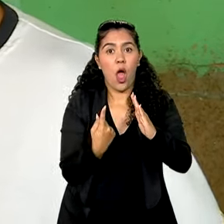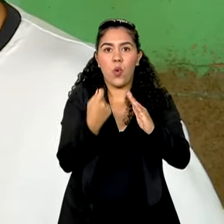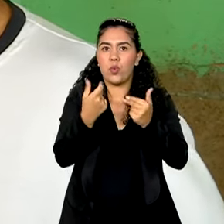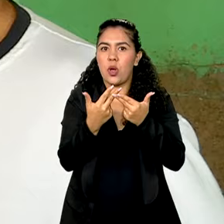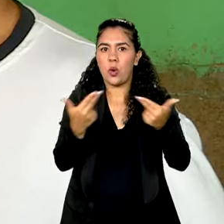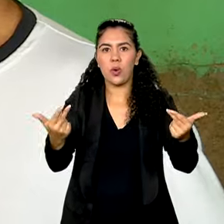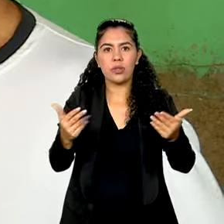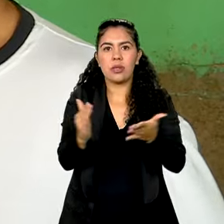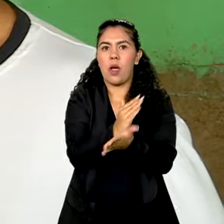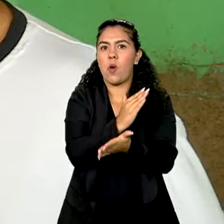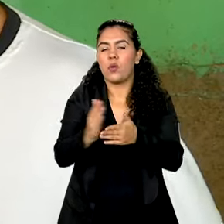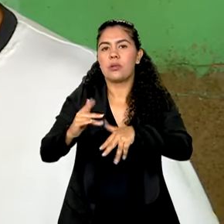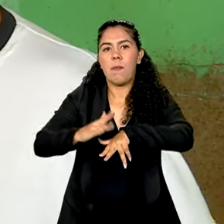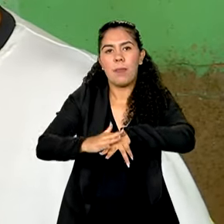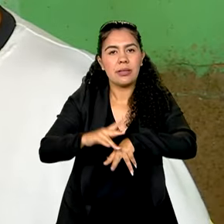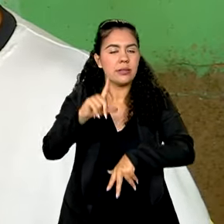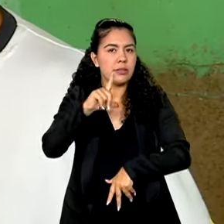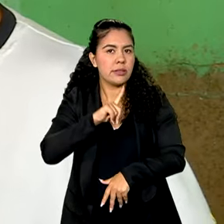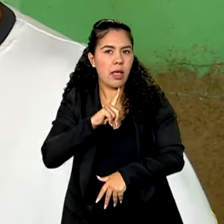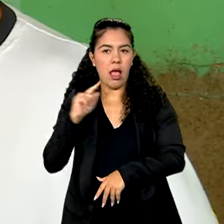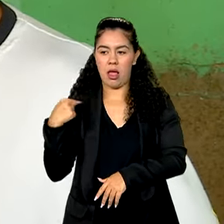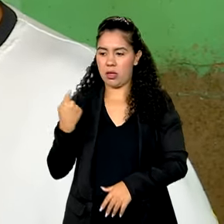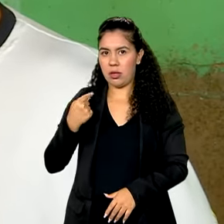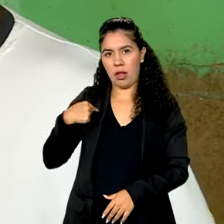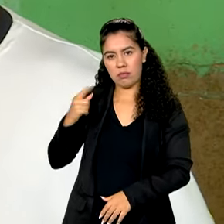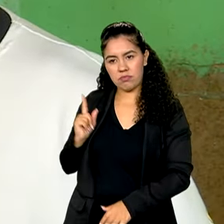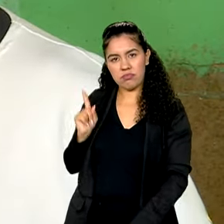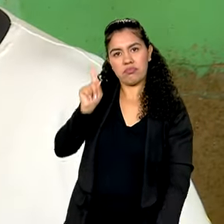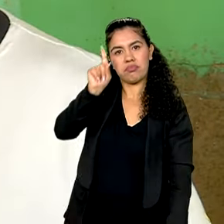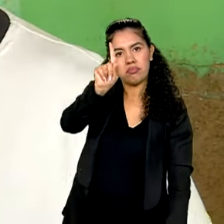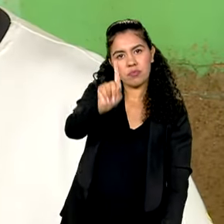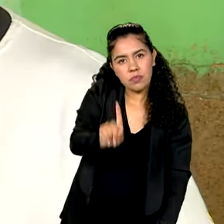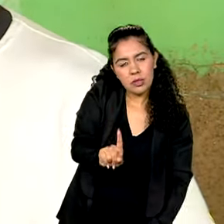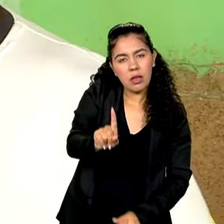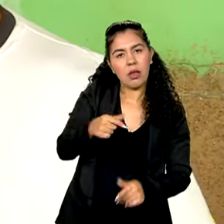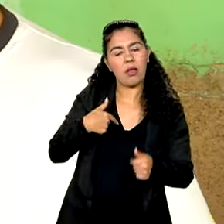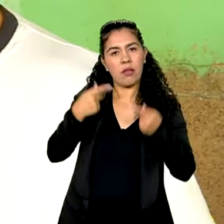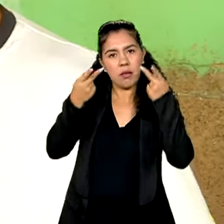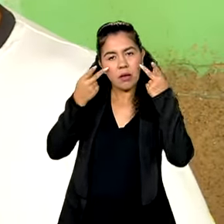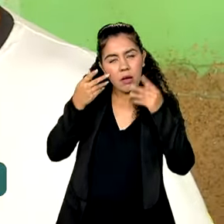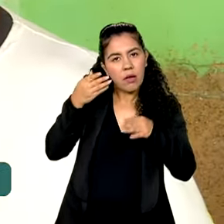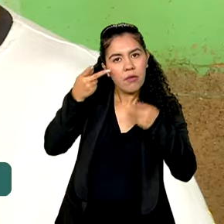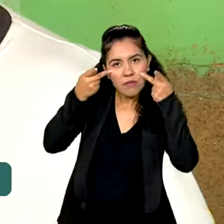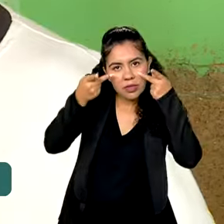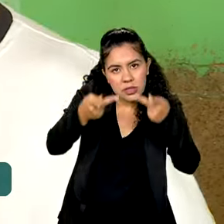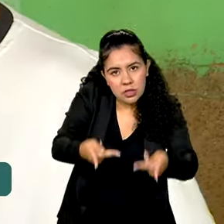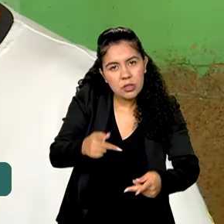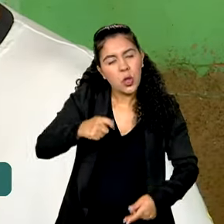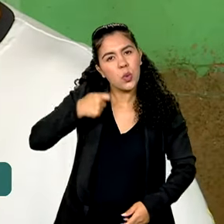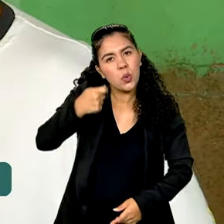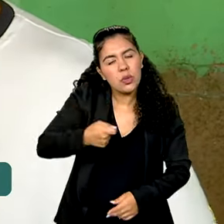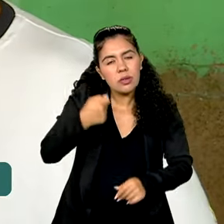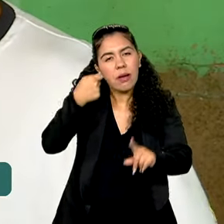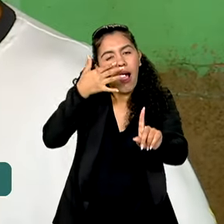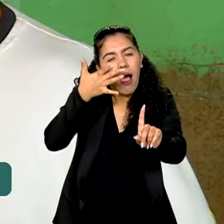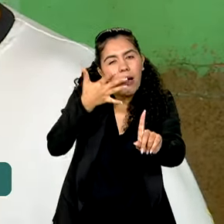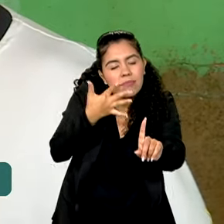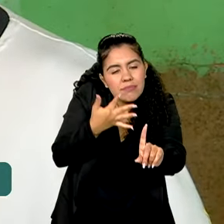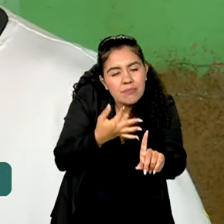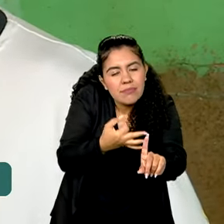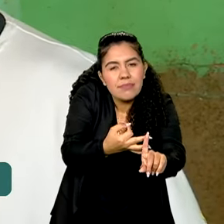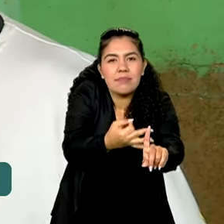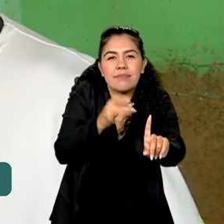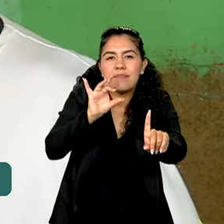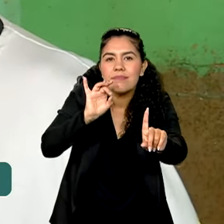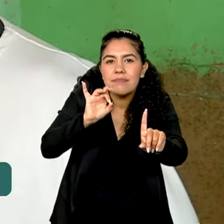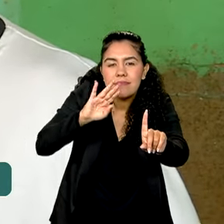Entendeu? Que a gente vem na casa do paciente, acompanha ele todos os dias, tem aquele olhar diferenciado, né?